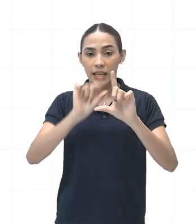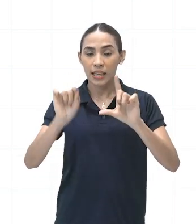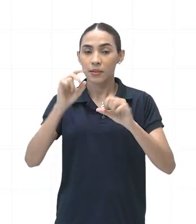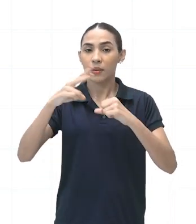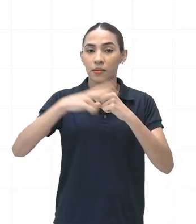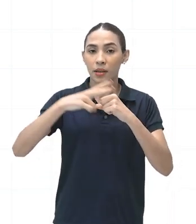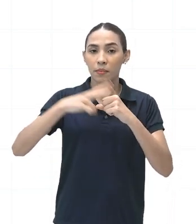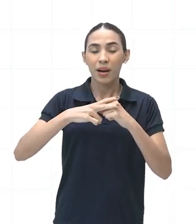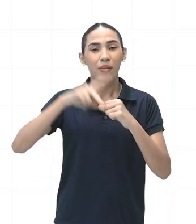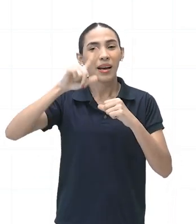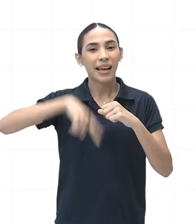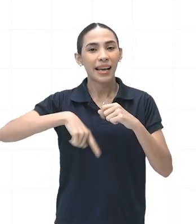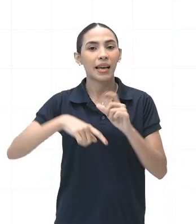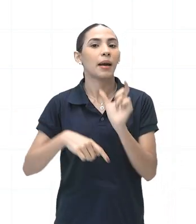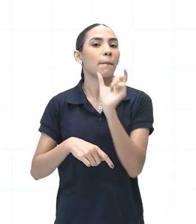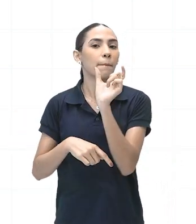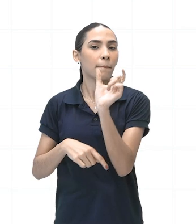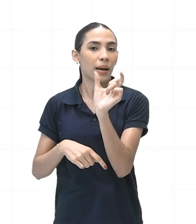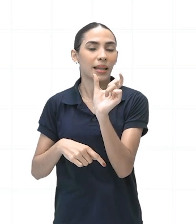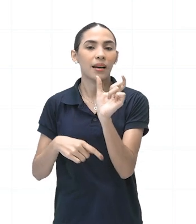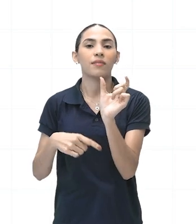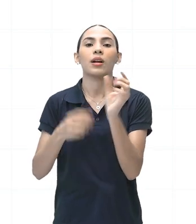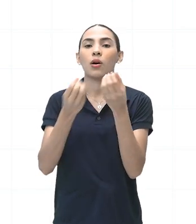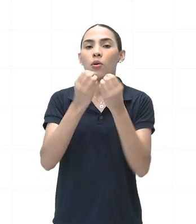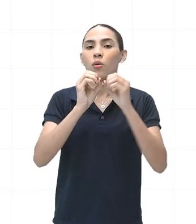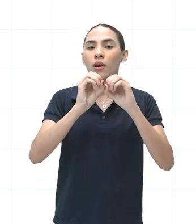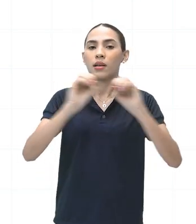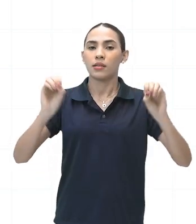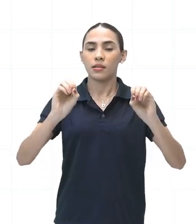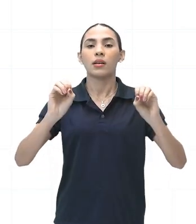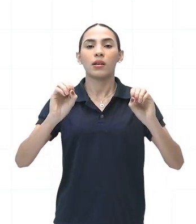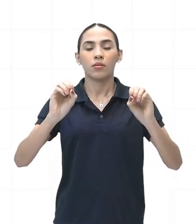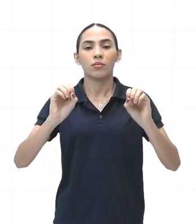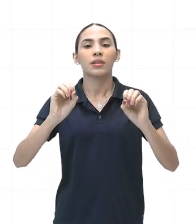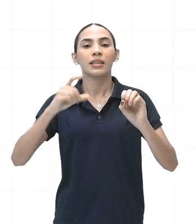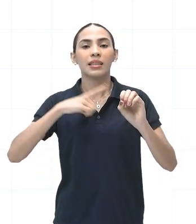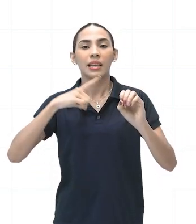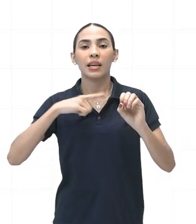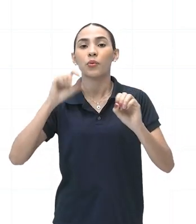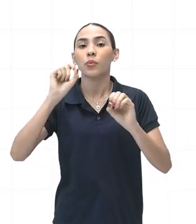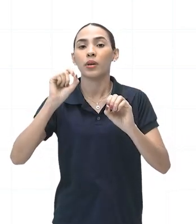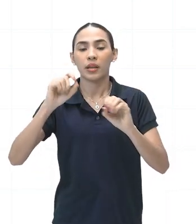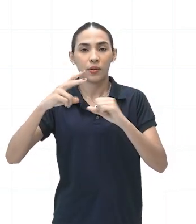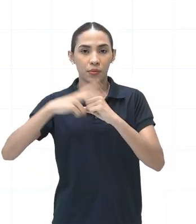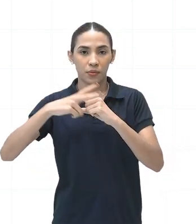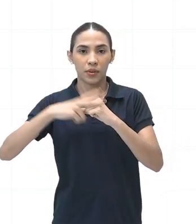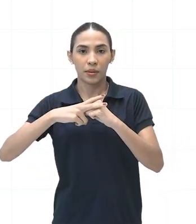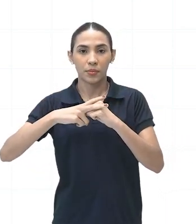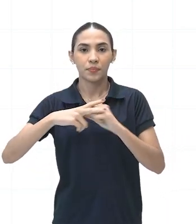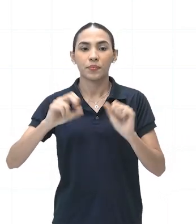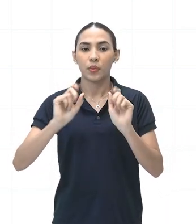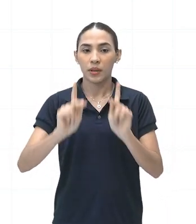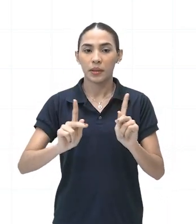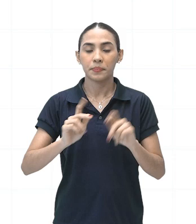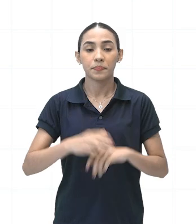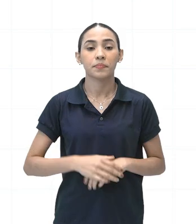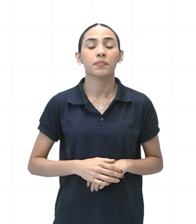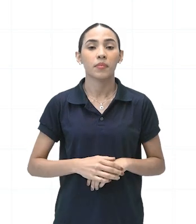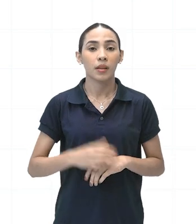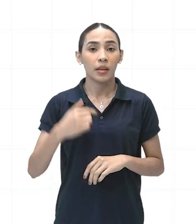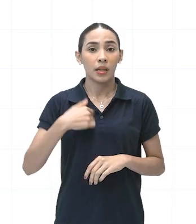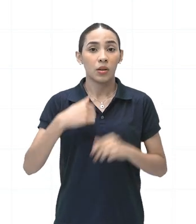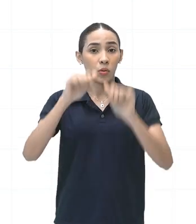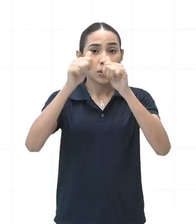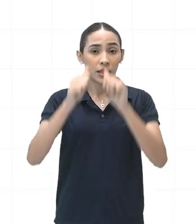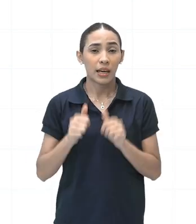verbal e é a parte da oração na qual está localizado o verbo, ok? Então, quando eu faço